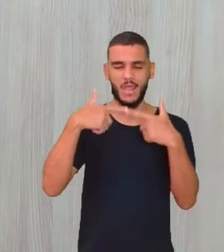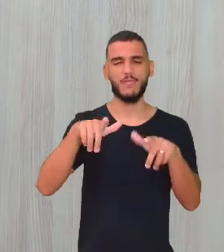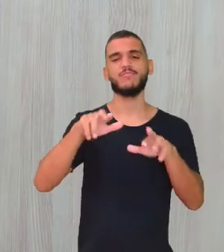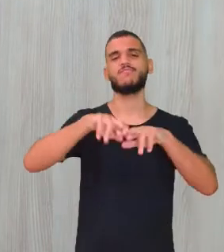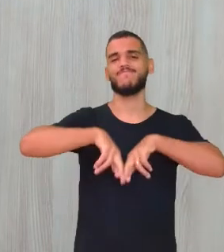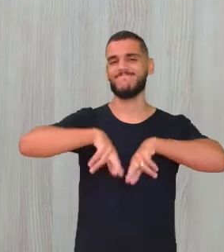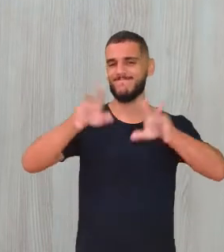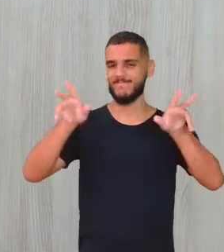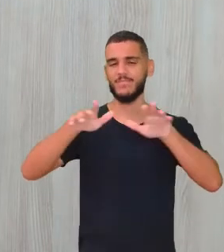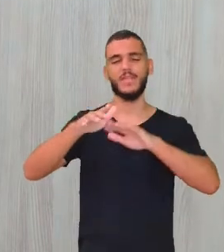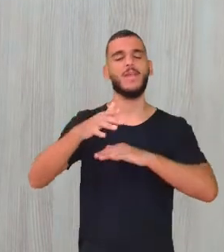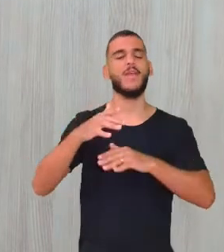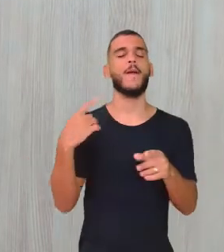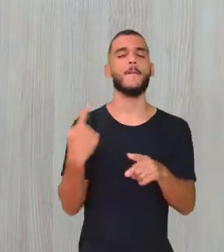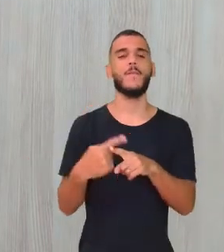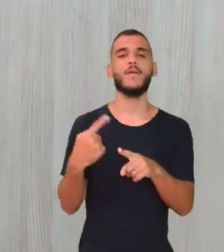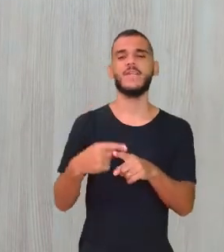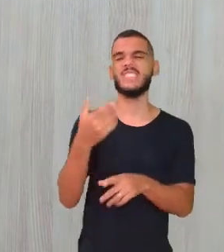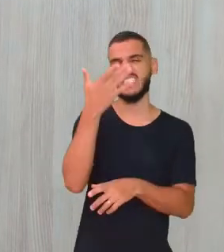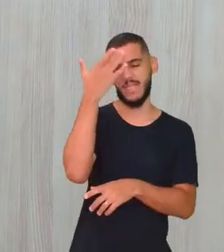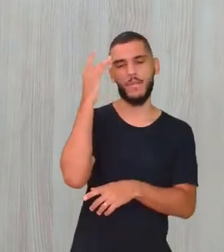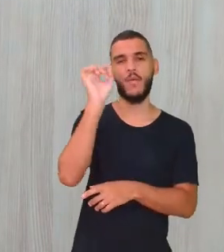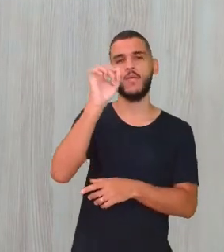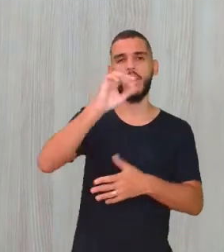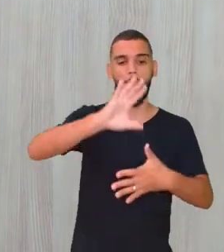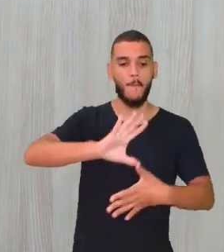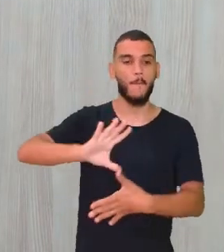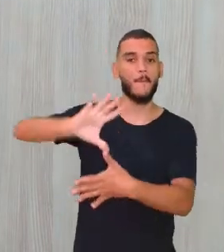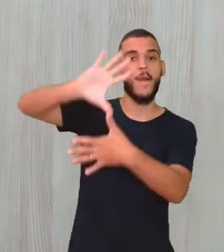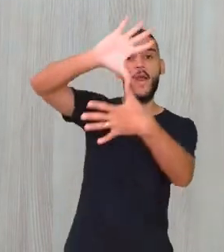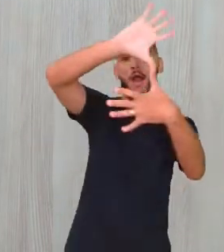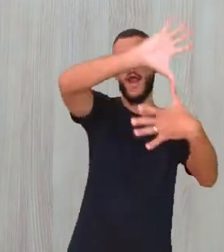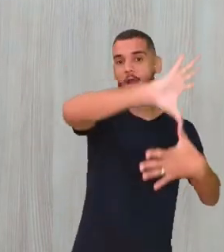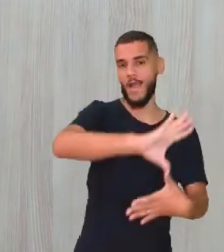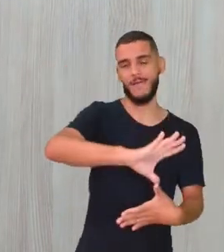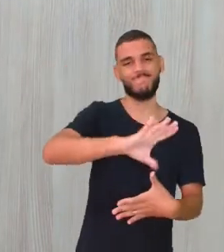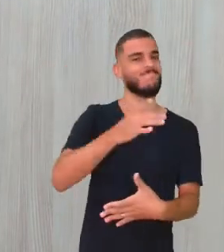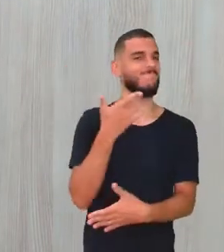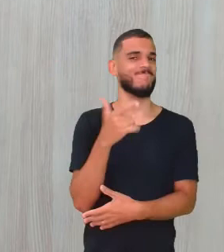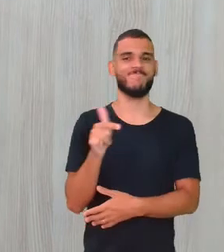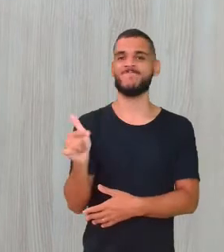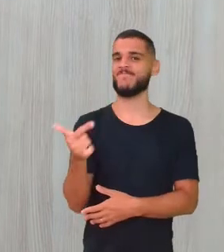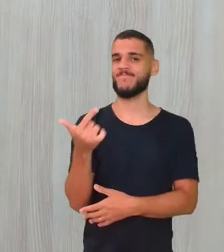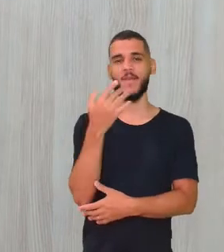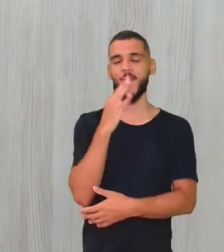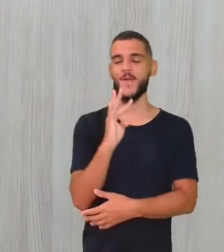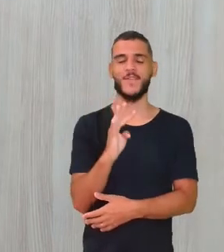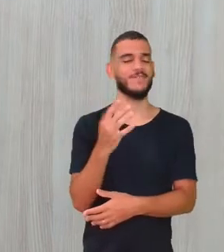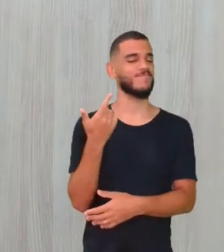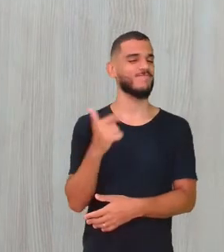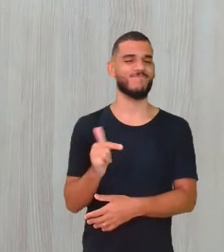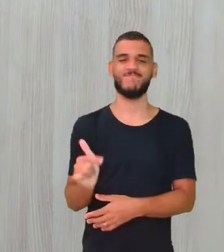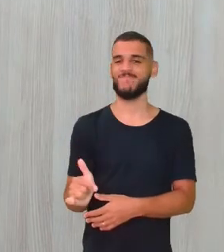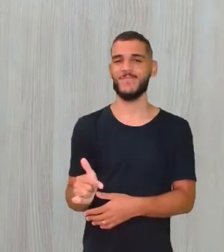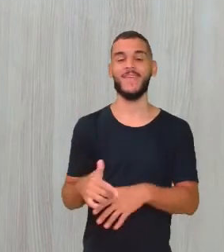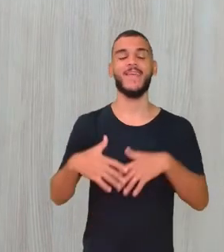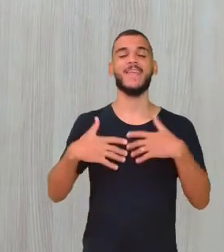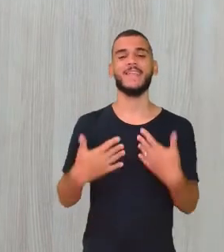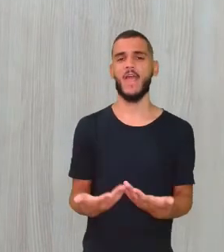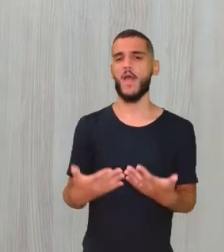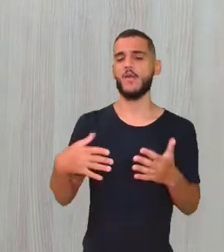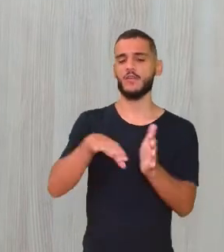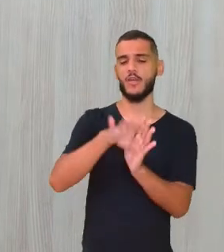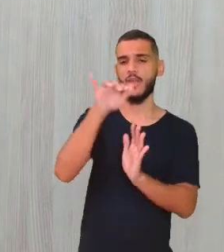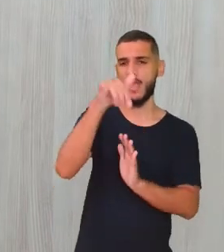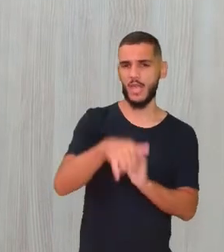essa ideia do continente, né? Do Brasil com essas dimensões geográficas. Então, quando chegam aqui, é uma